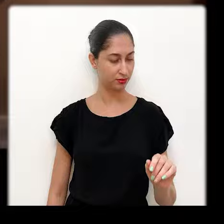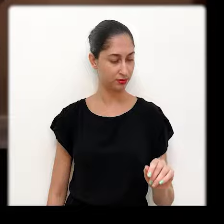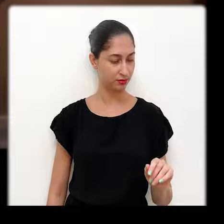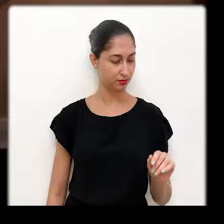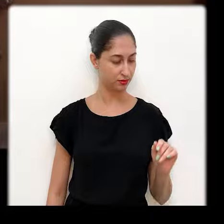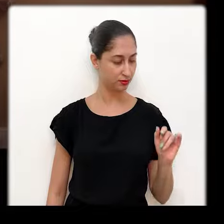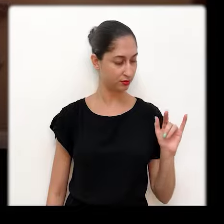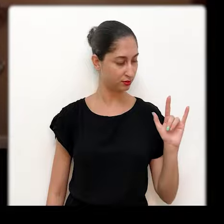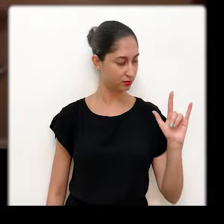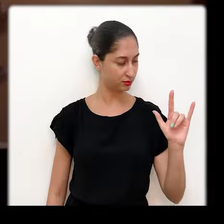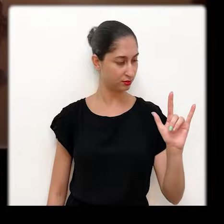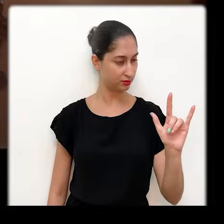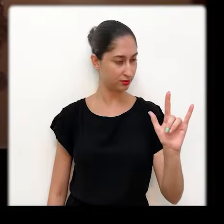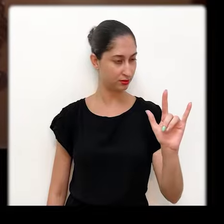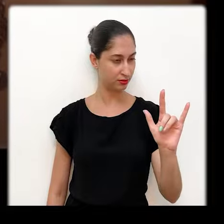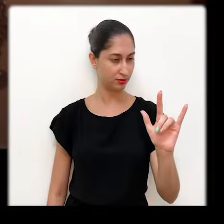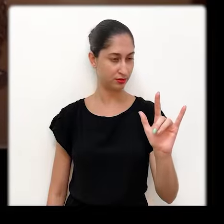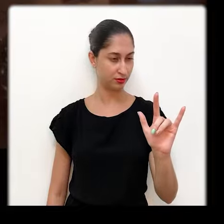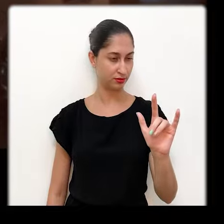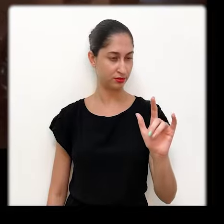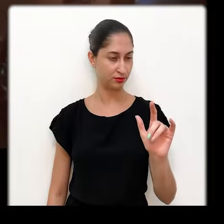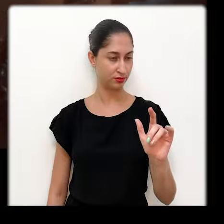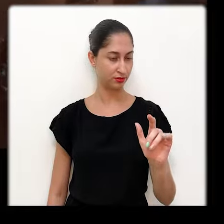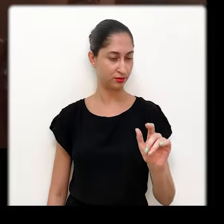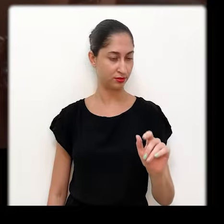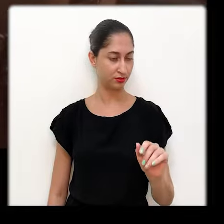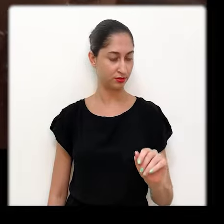Outra vez. I love.